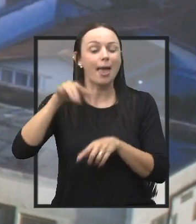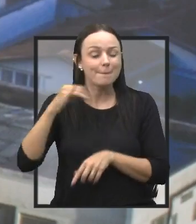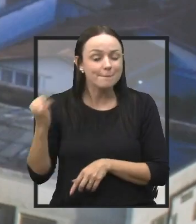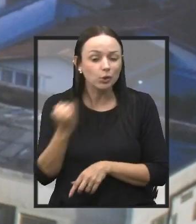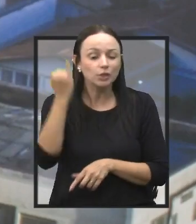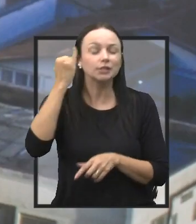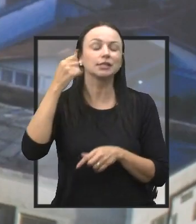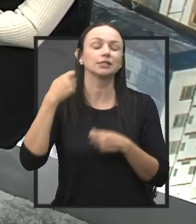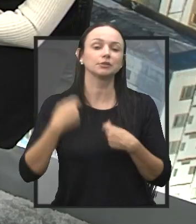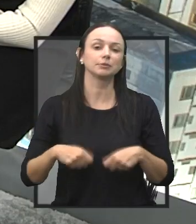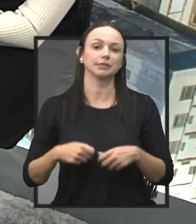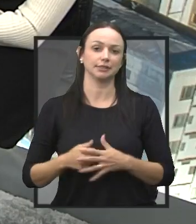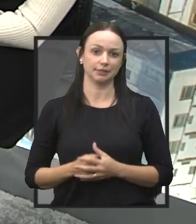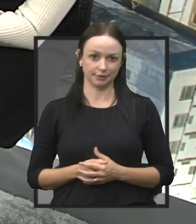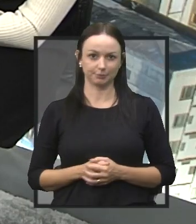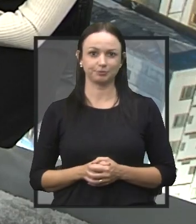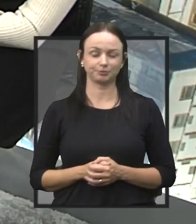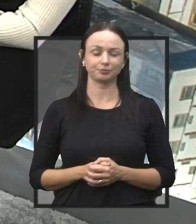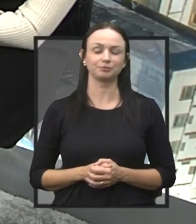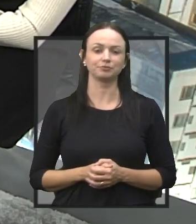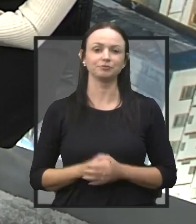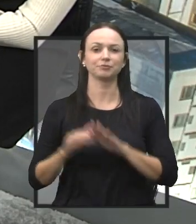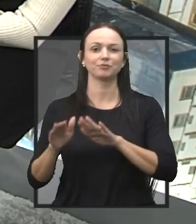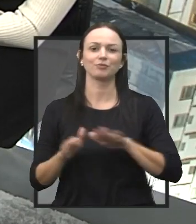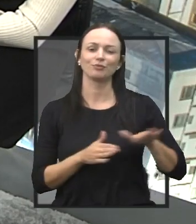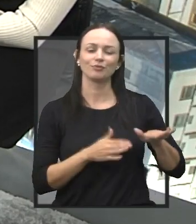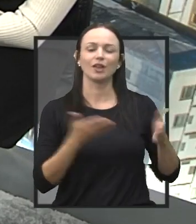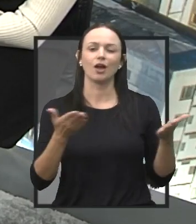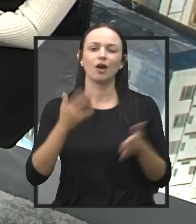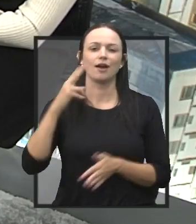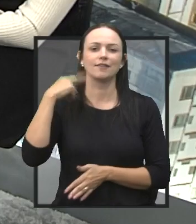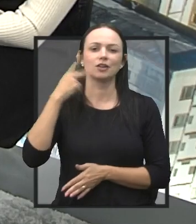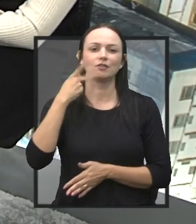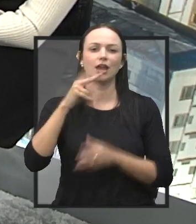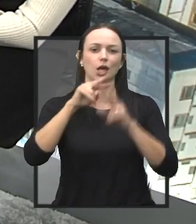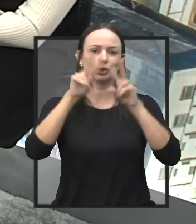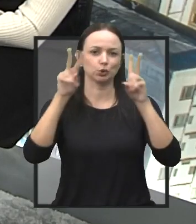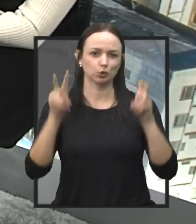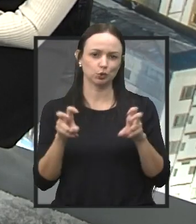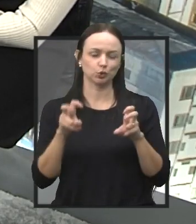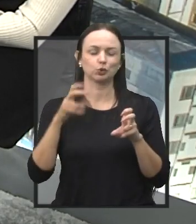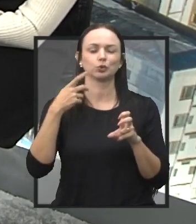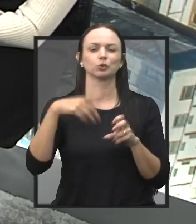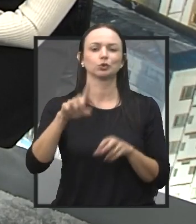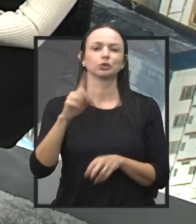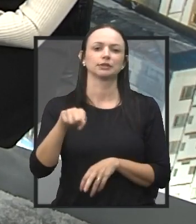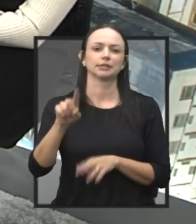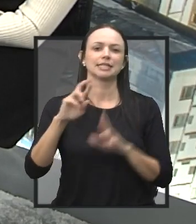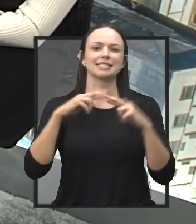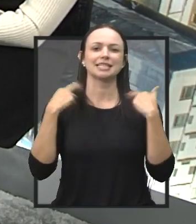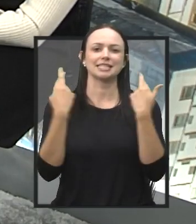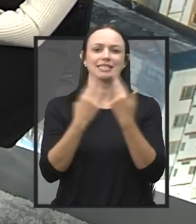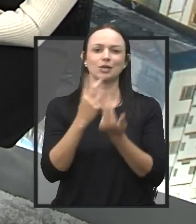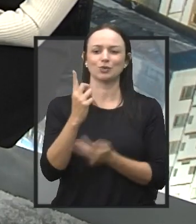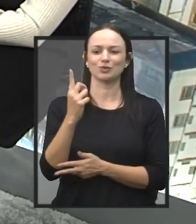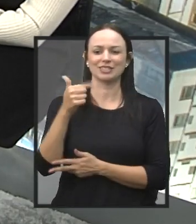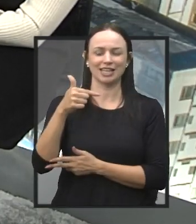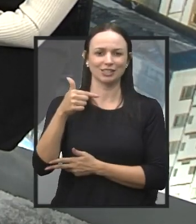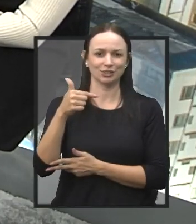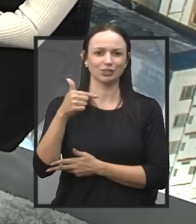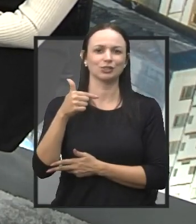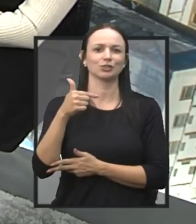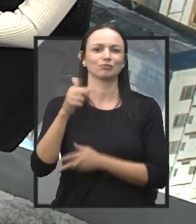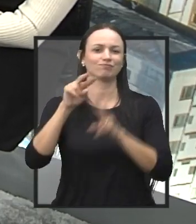que isso aconteça. Vereadora, vamos falar agora sobre um assunto que foi pauta na 17ª sessão ordinária, é um assunto